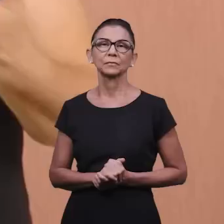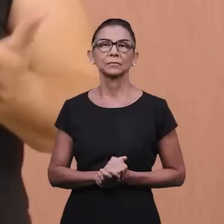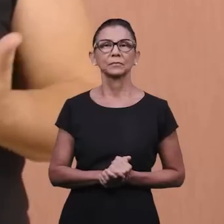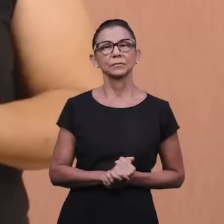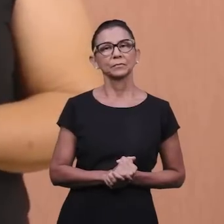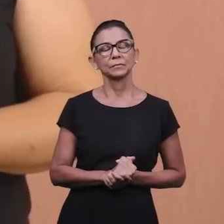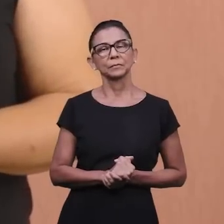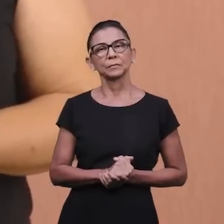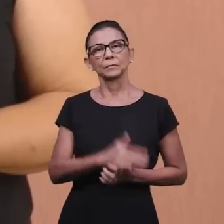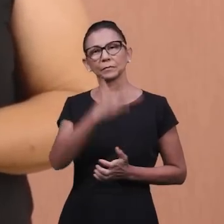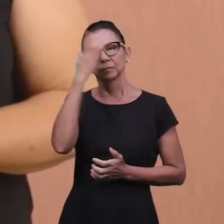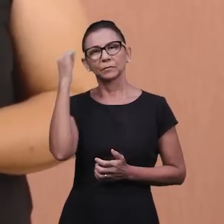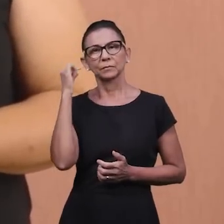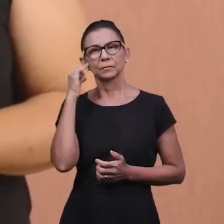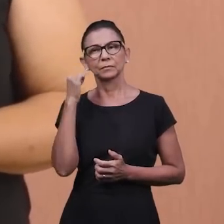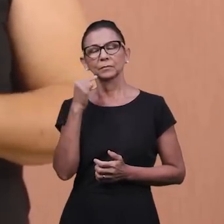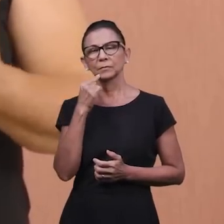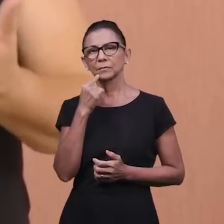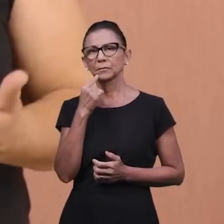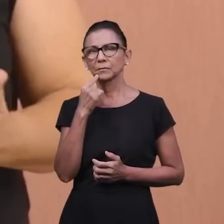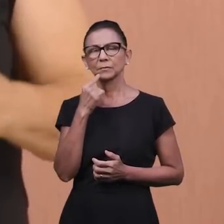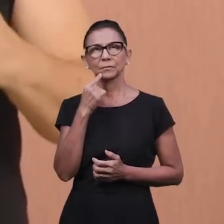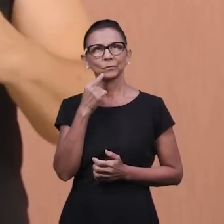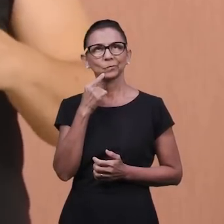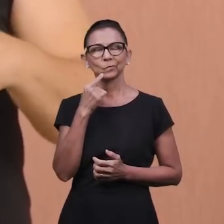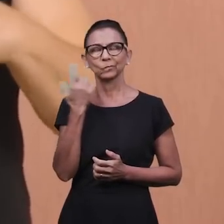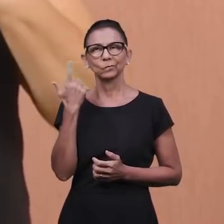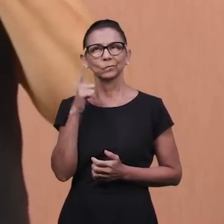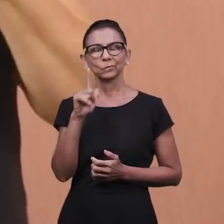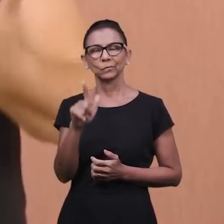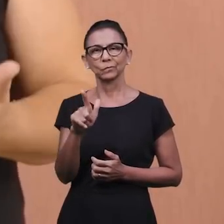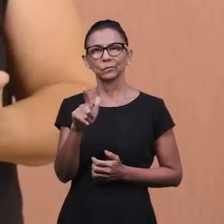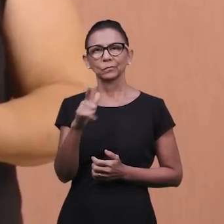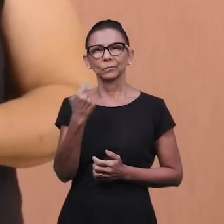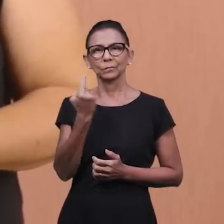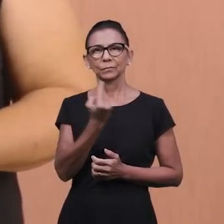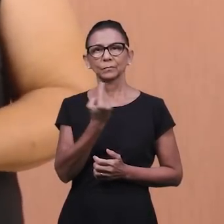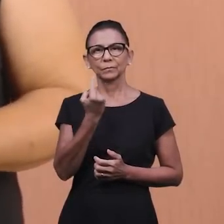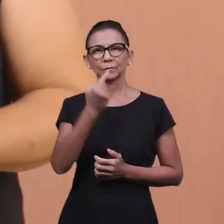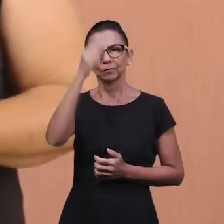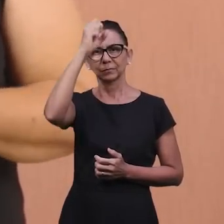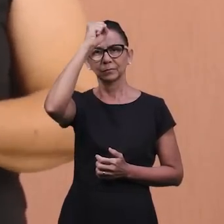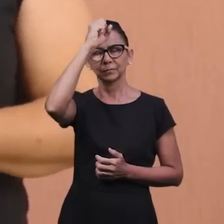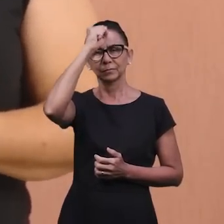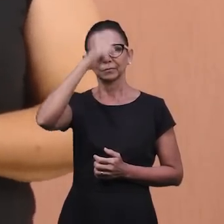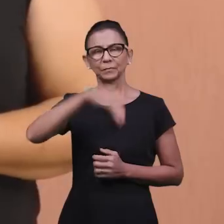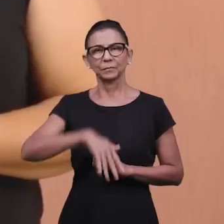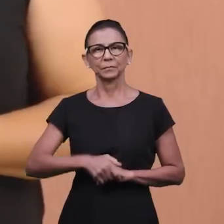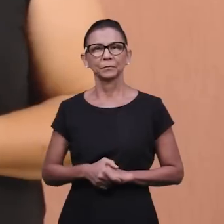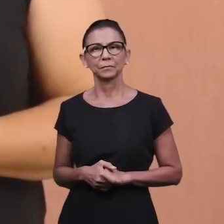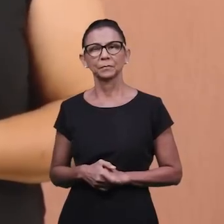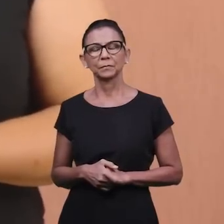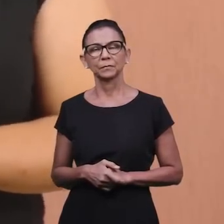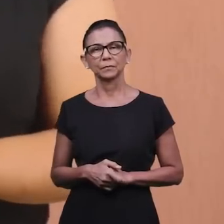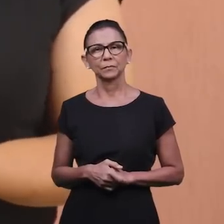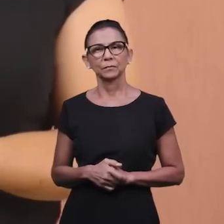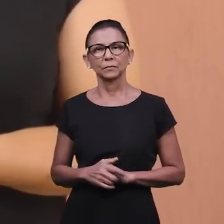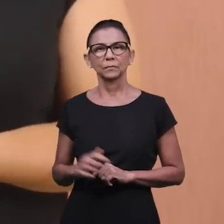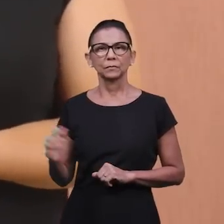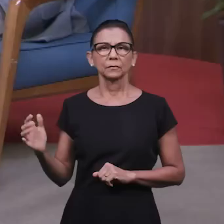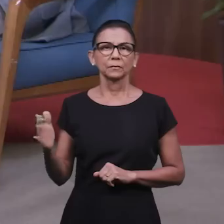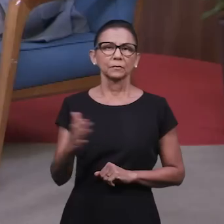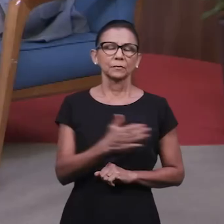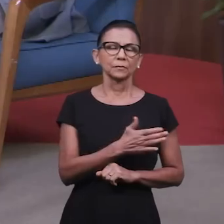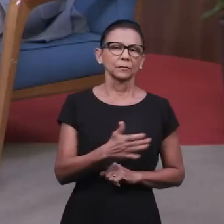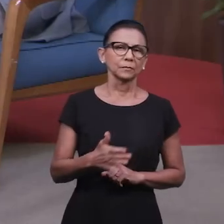fácil, mas as pessoas surdas não têm essa mesma condição se não for ensinado. A paz do Senhor. A paz do Senhor